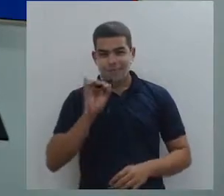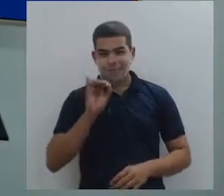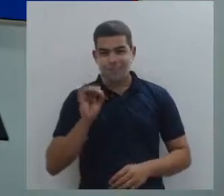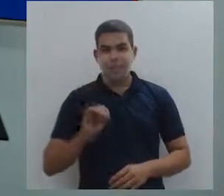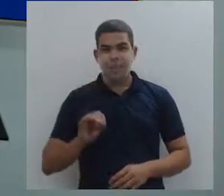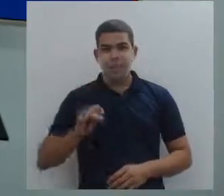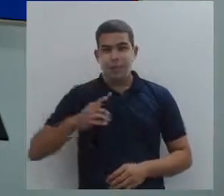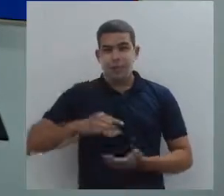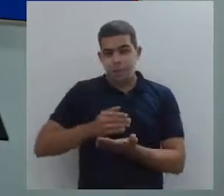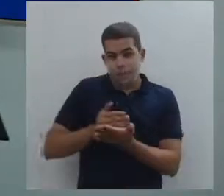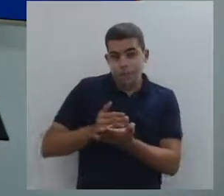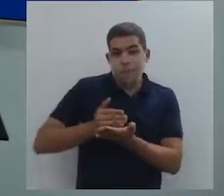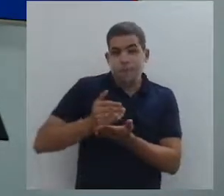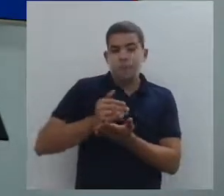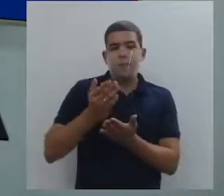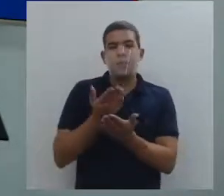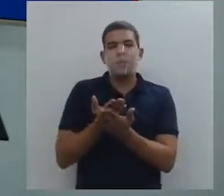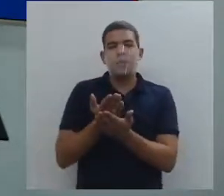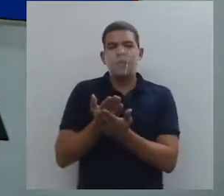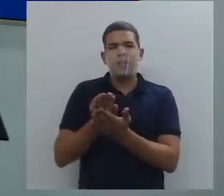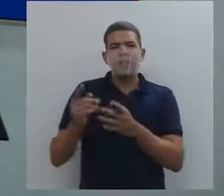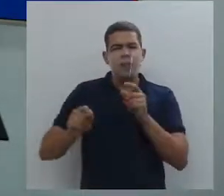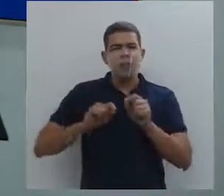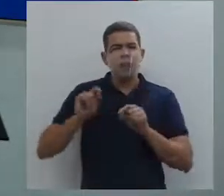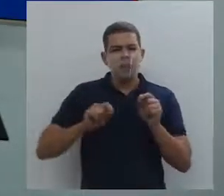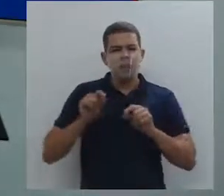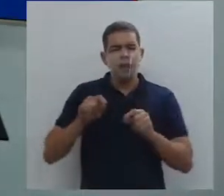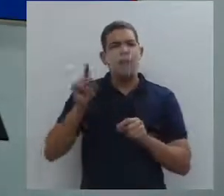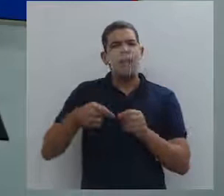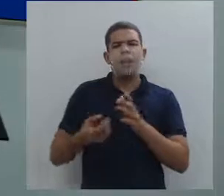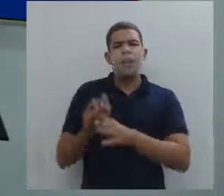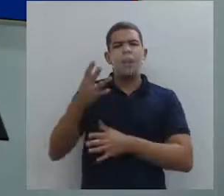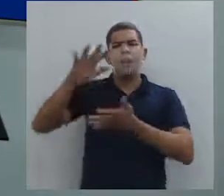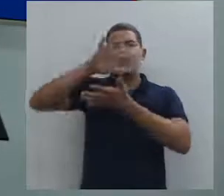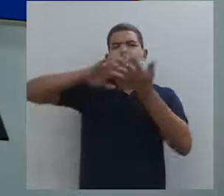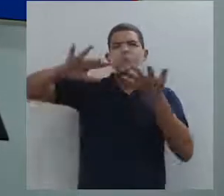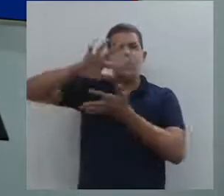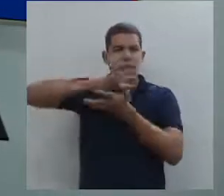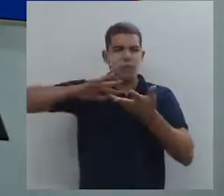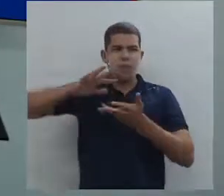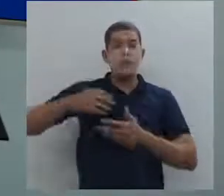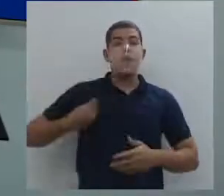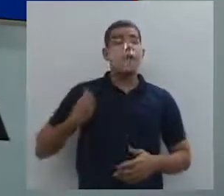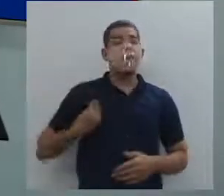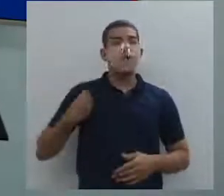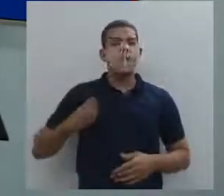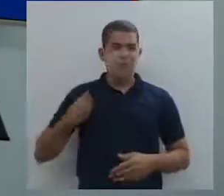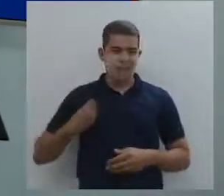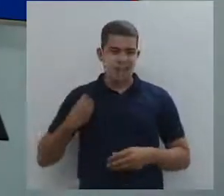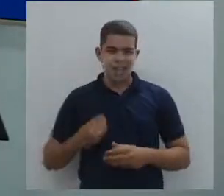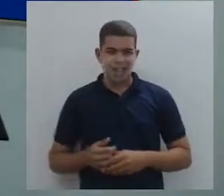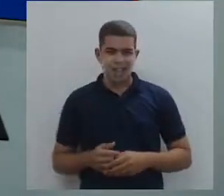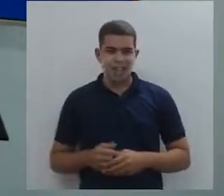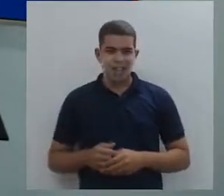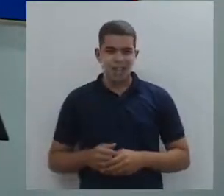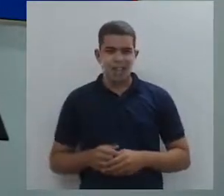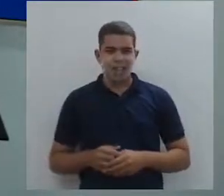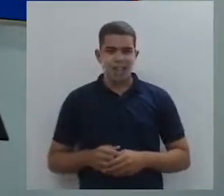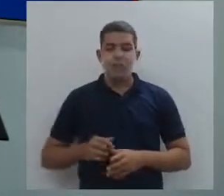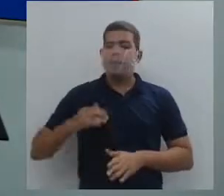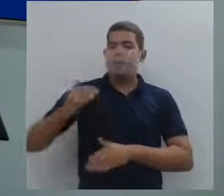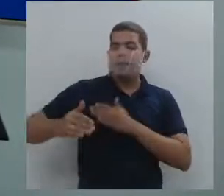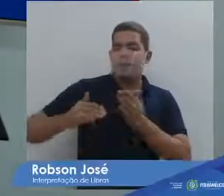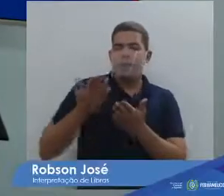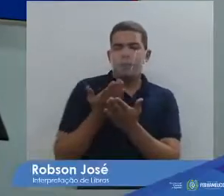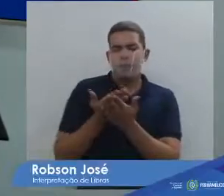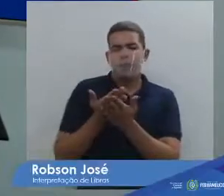Vamos iniciar a aula de hoje falando sobre um pouco da origem do universo, a origem da vida. A gente vai, durante o percorrer da aula, entender